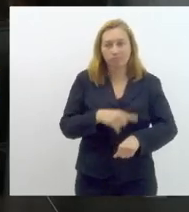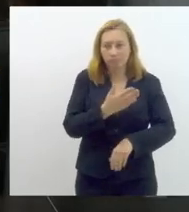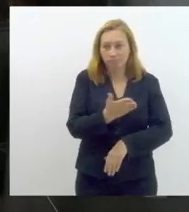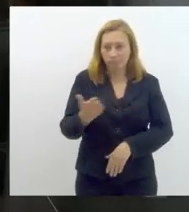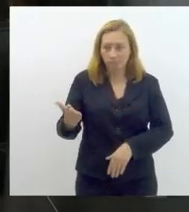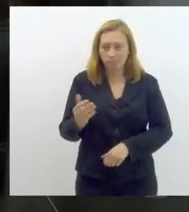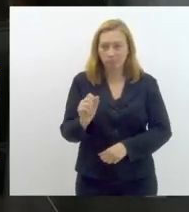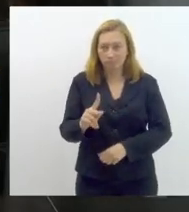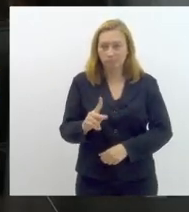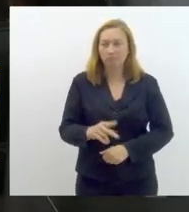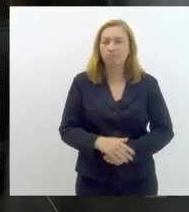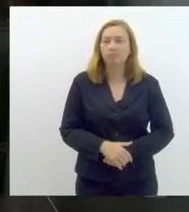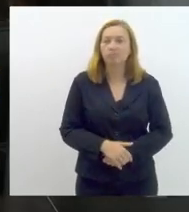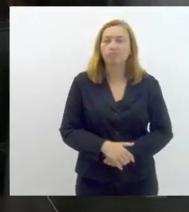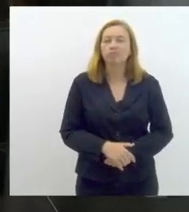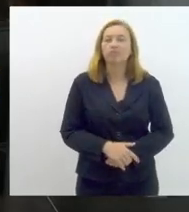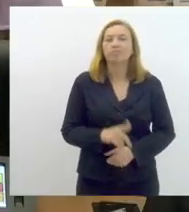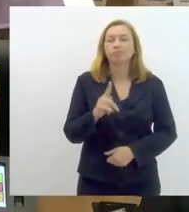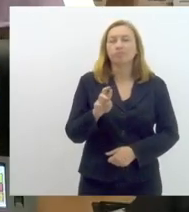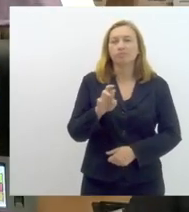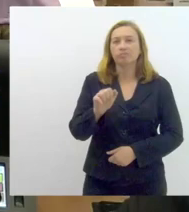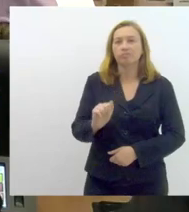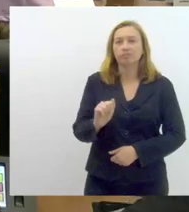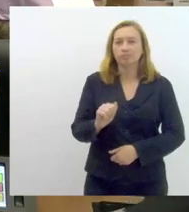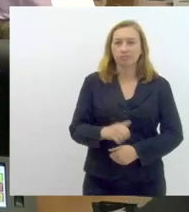preparados. Vai lá, Gabriela.